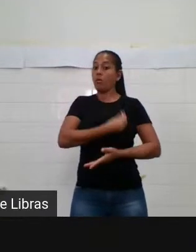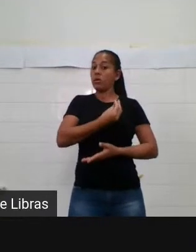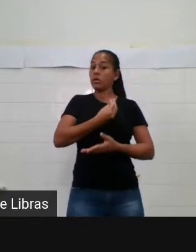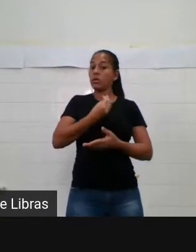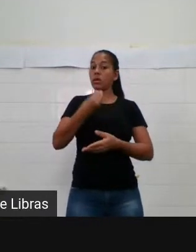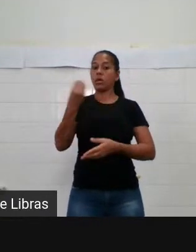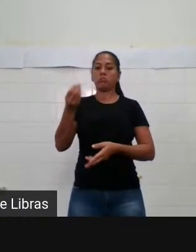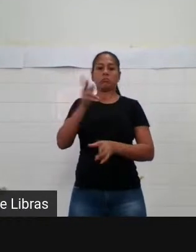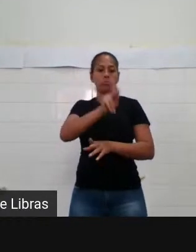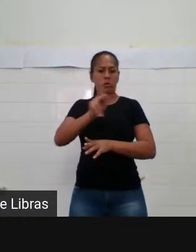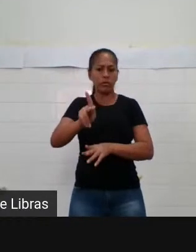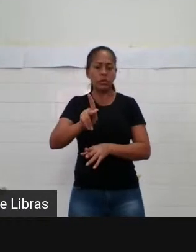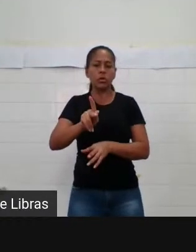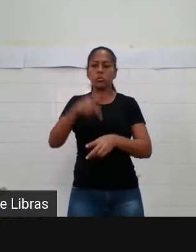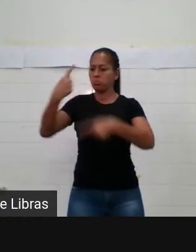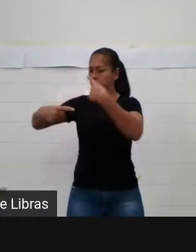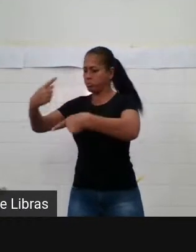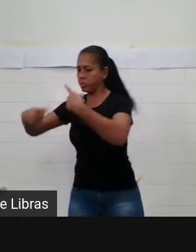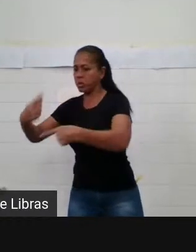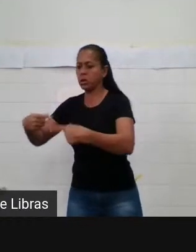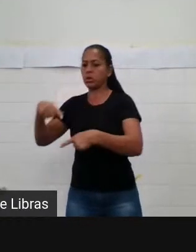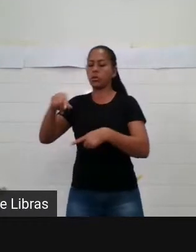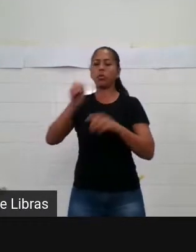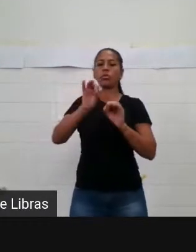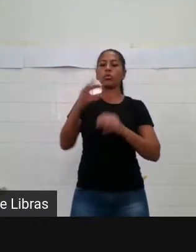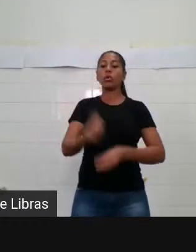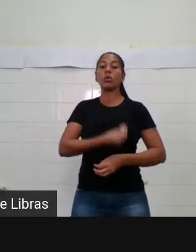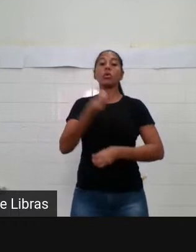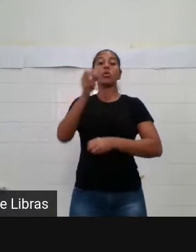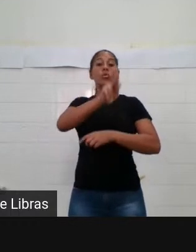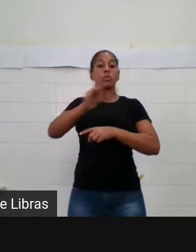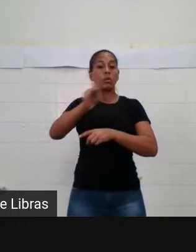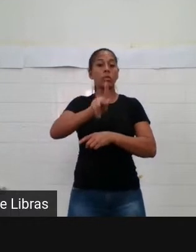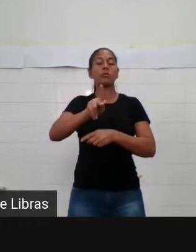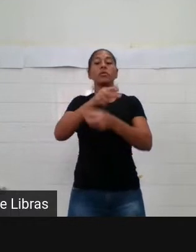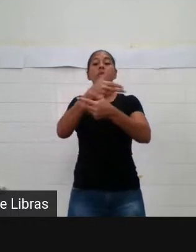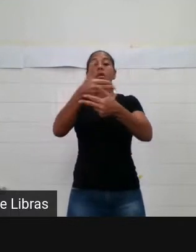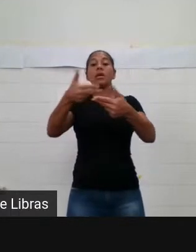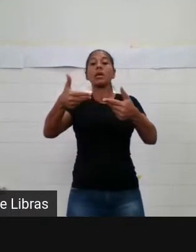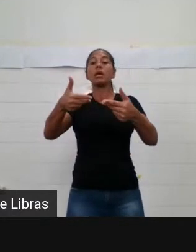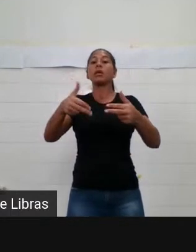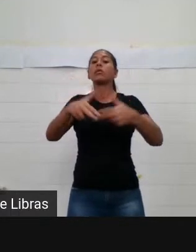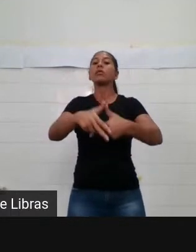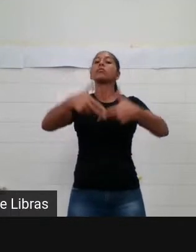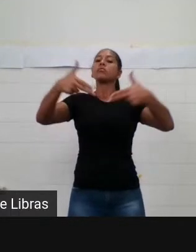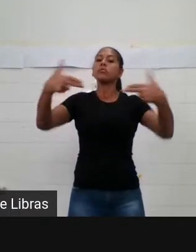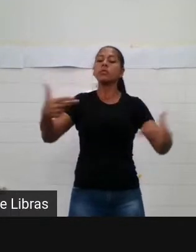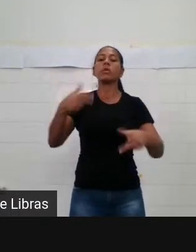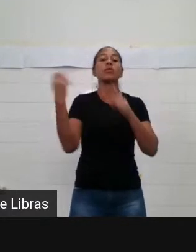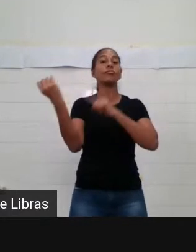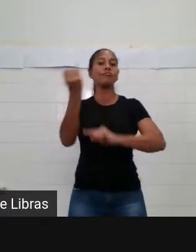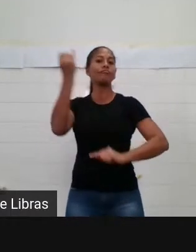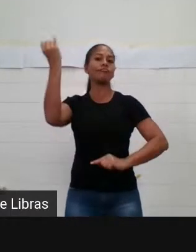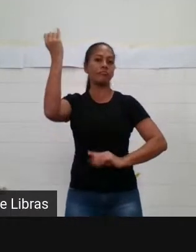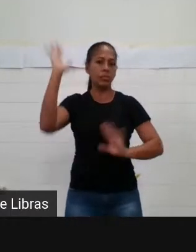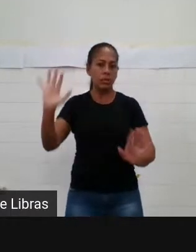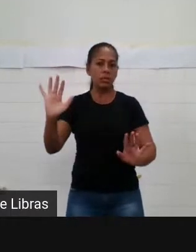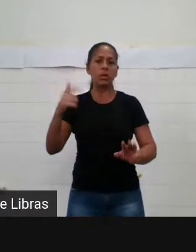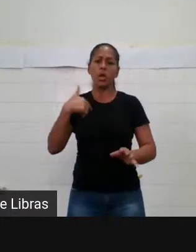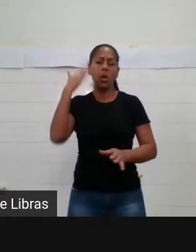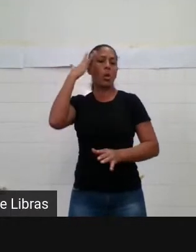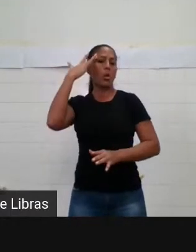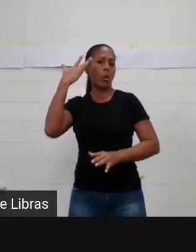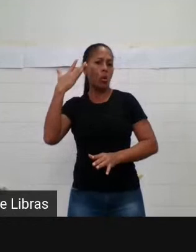discutir docência, discutir produção intelectual é algo imprescindível, não é? Então, eu considero, por exemplo,